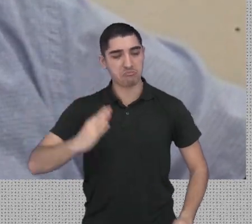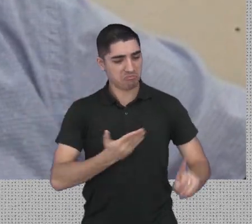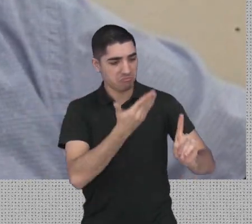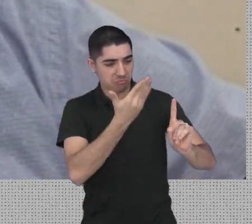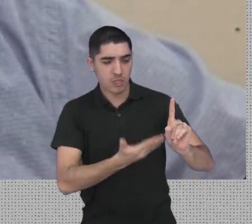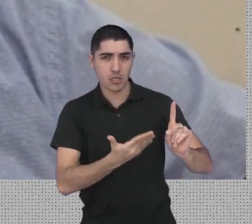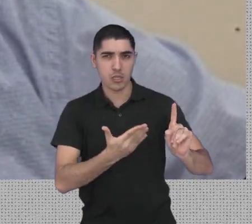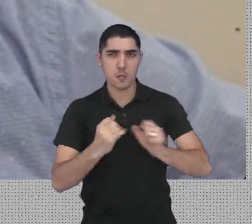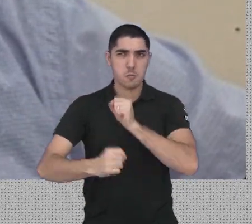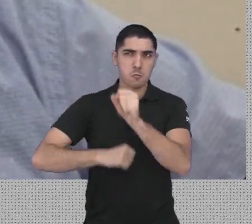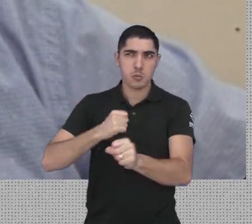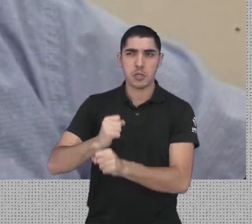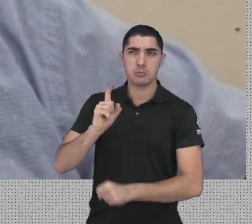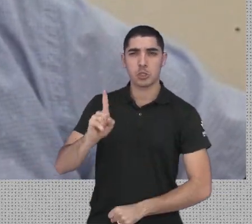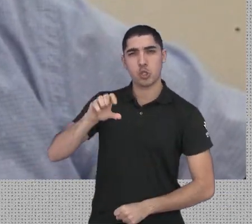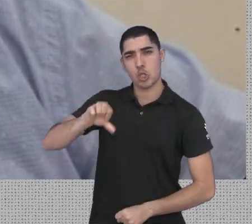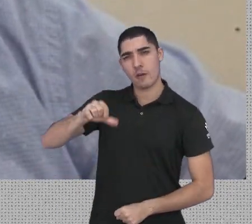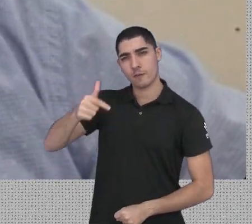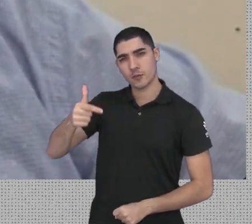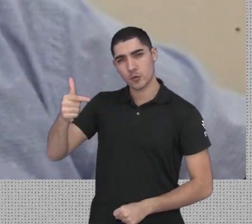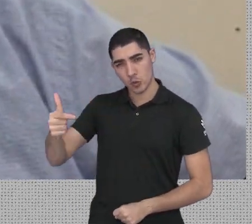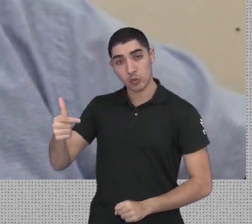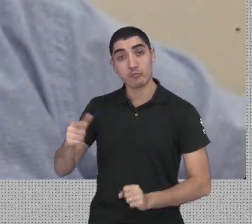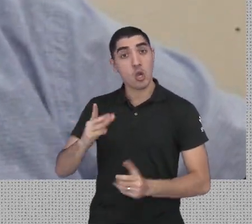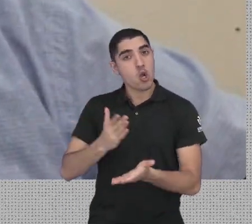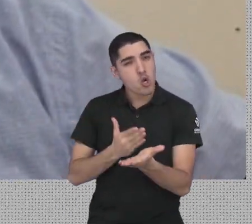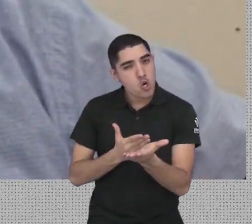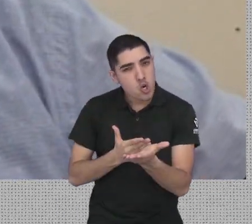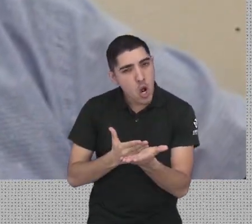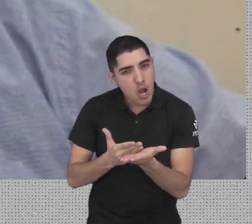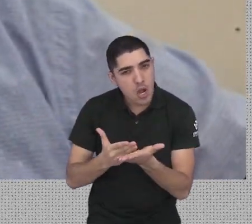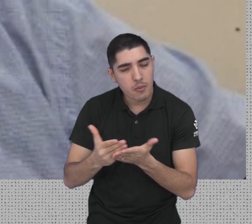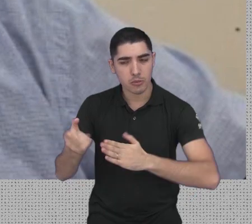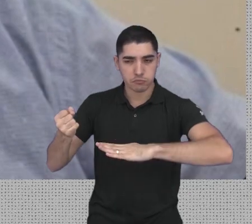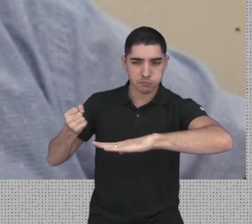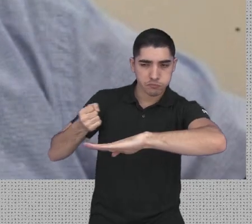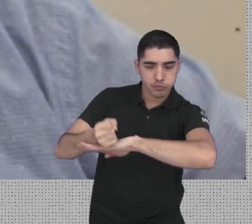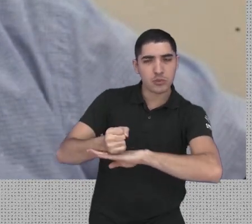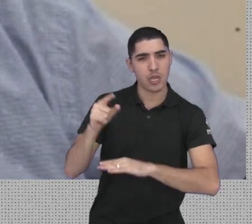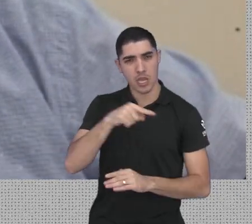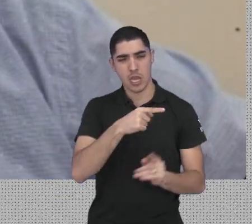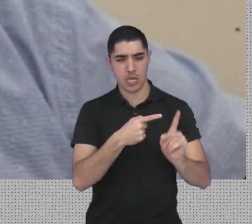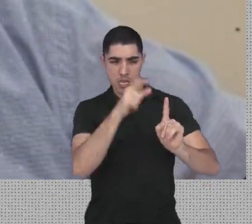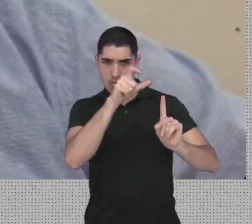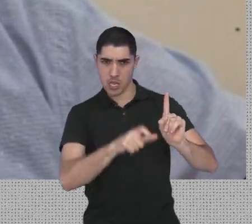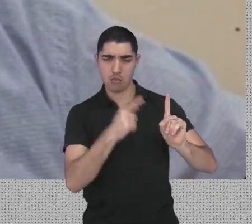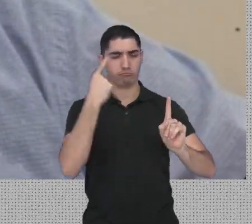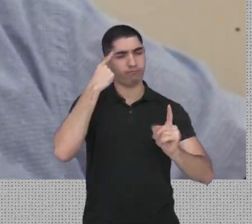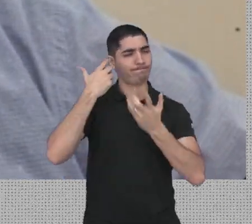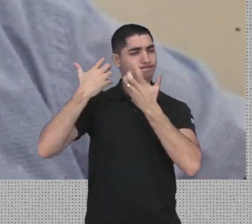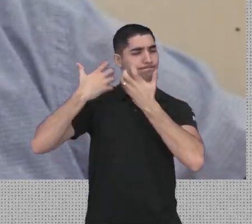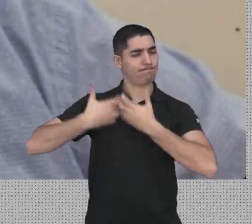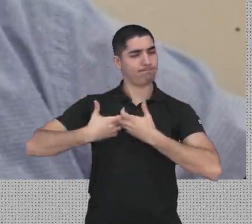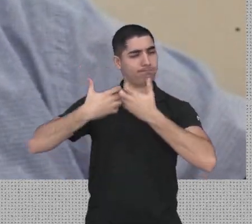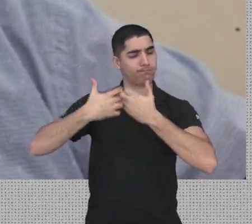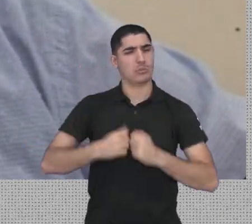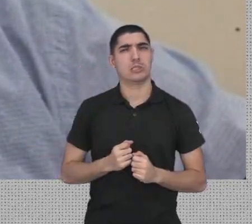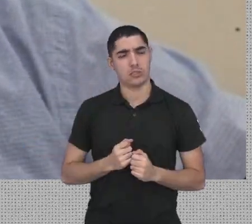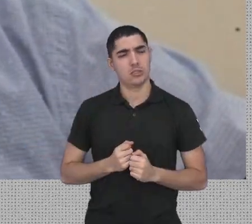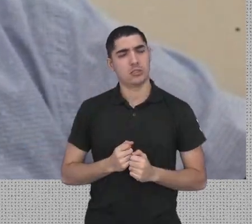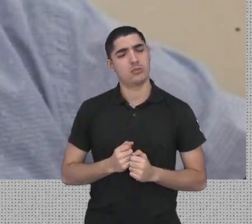que, a partir de 1922, inicia um processo de questionamento de um Brasil